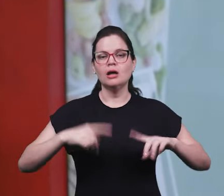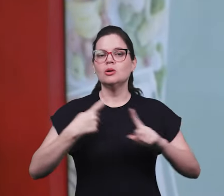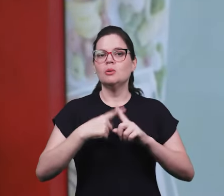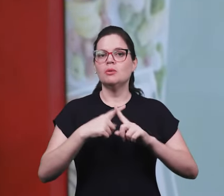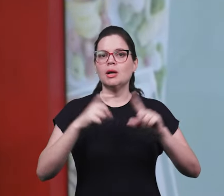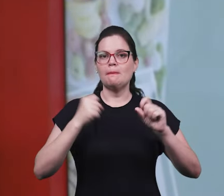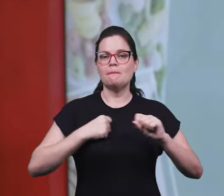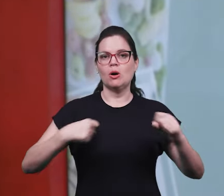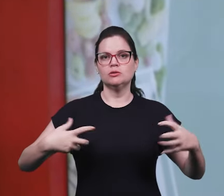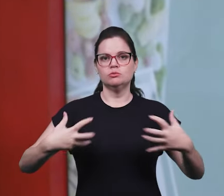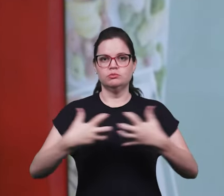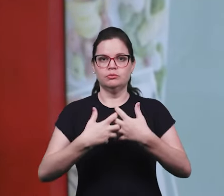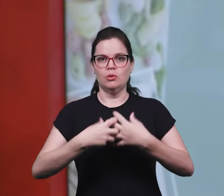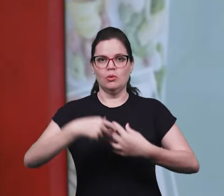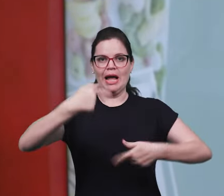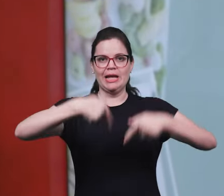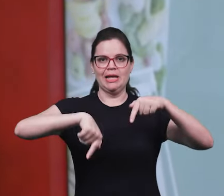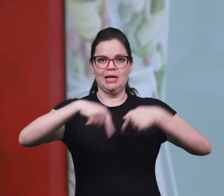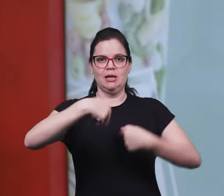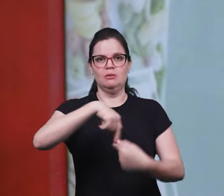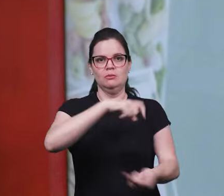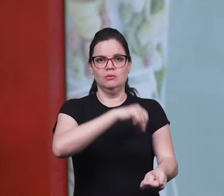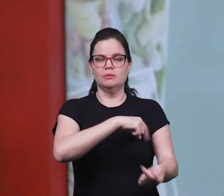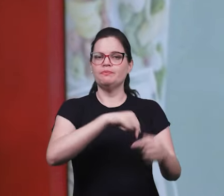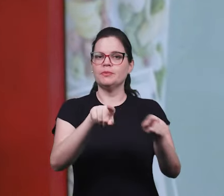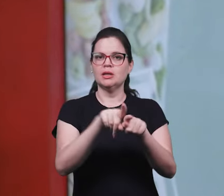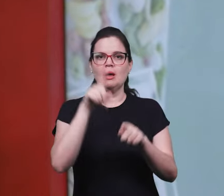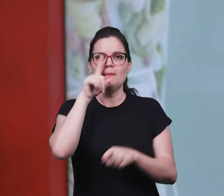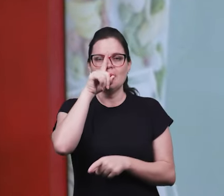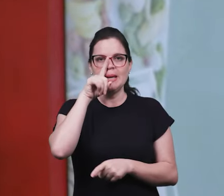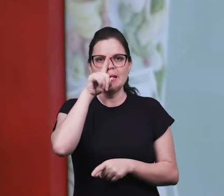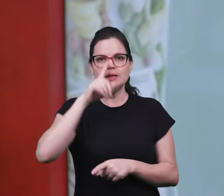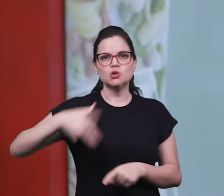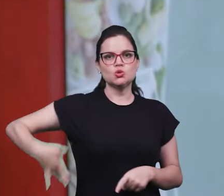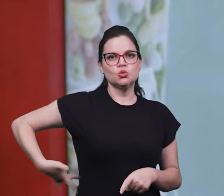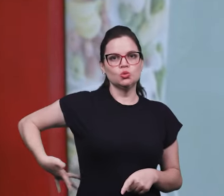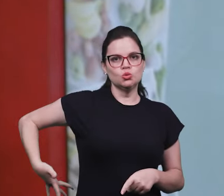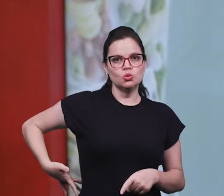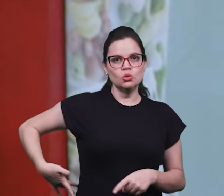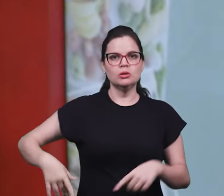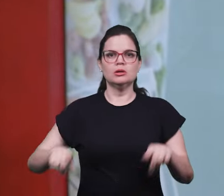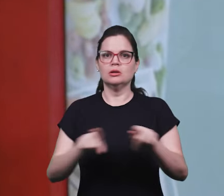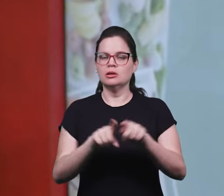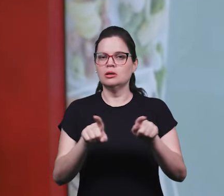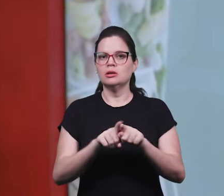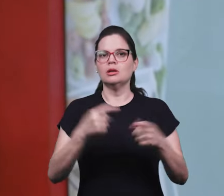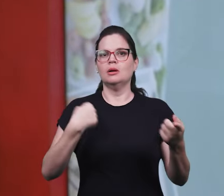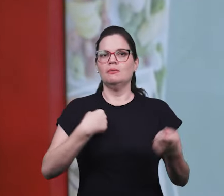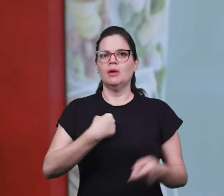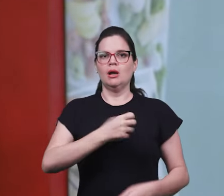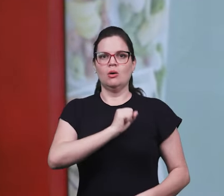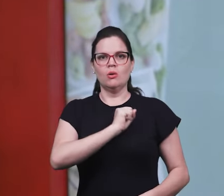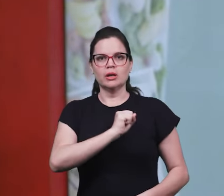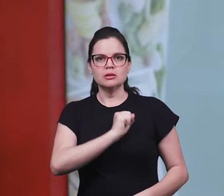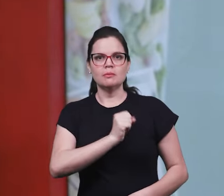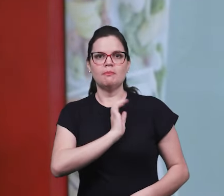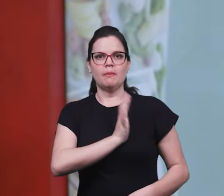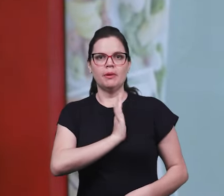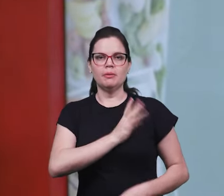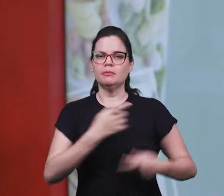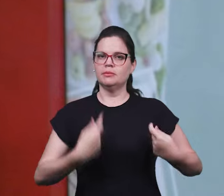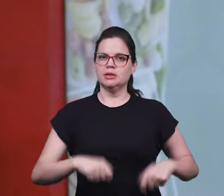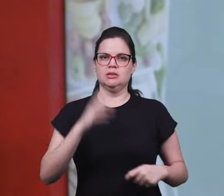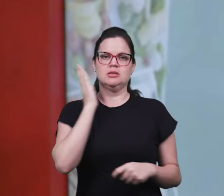o quimioterápico também com algum risco e renal risco cardiovascular Então tem que